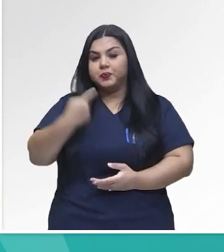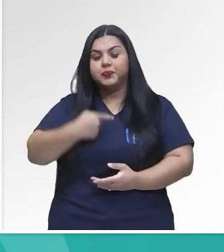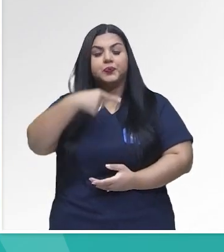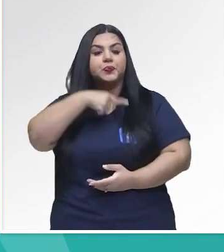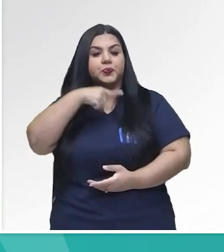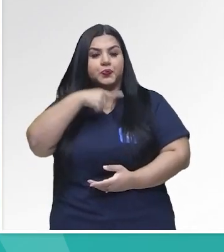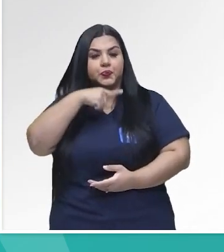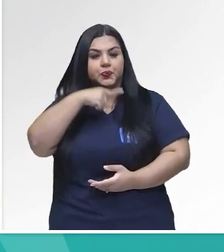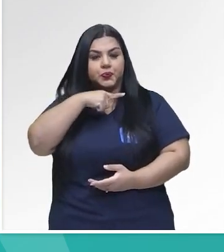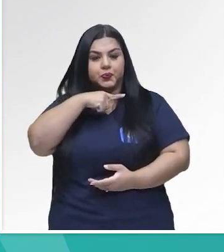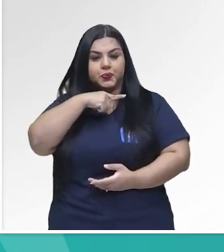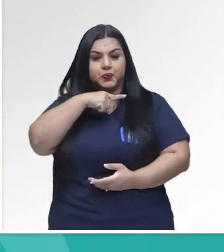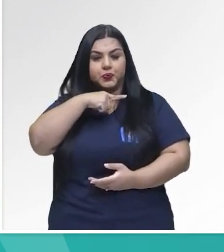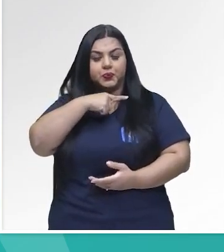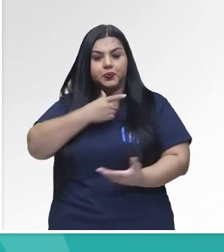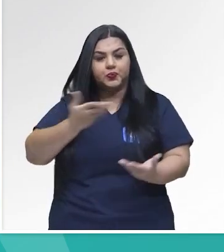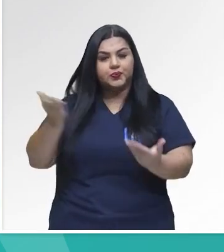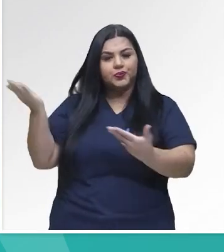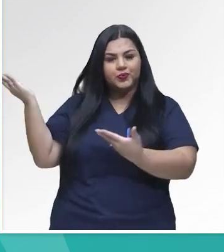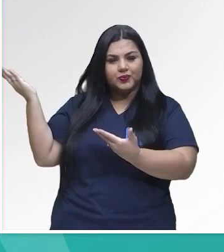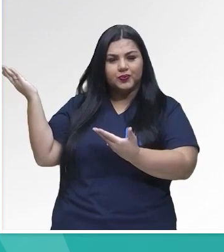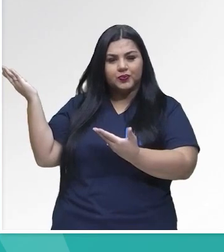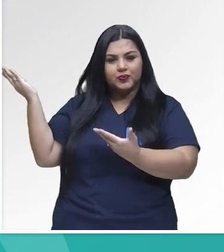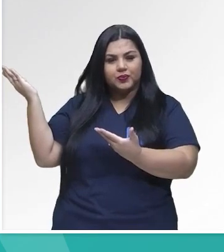como peças do xadrez